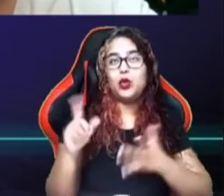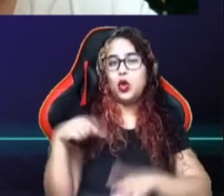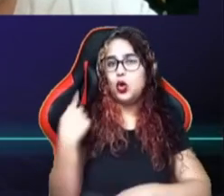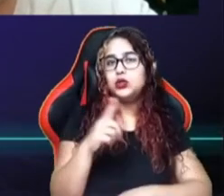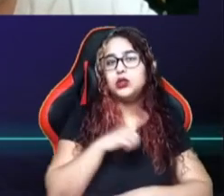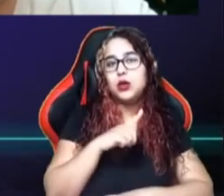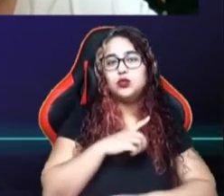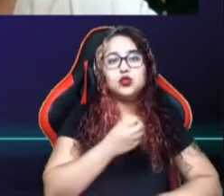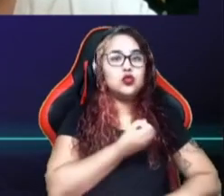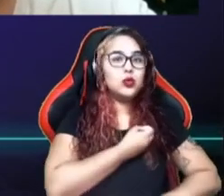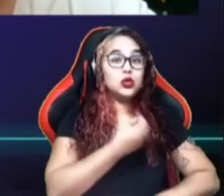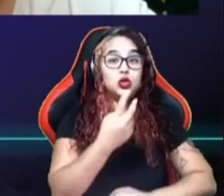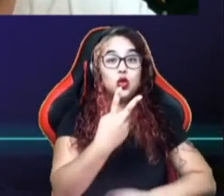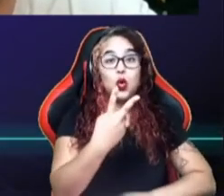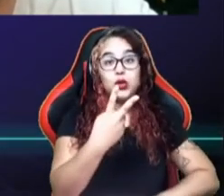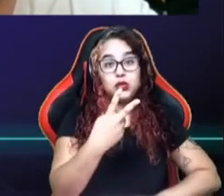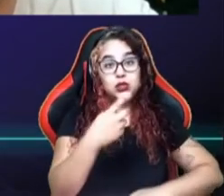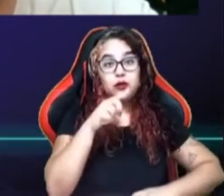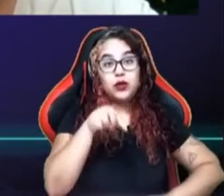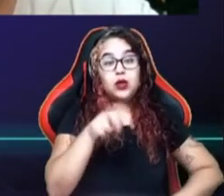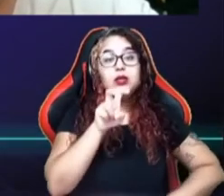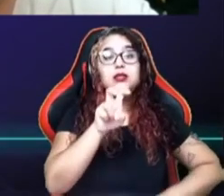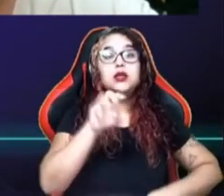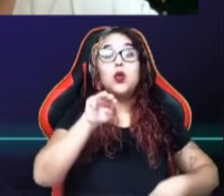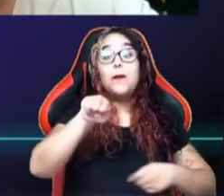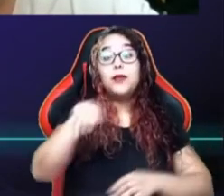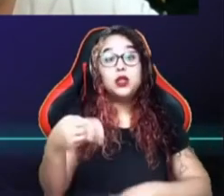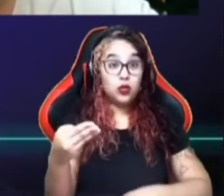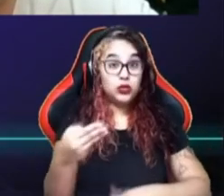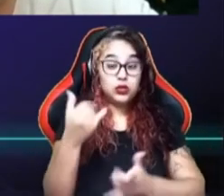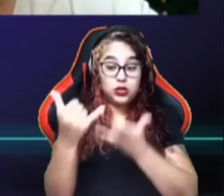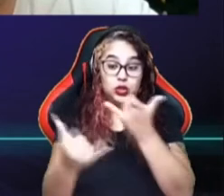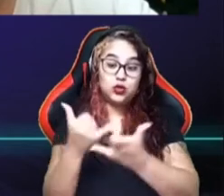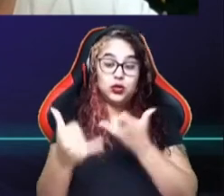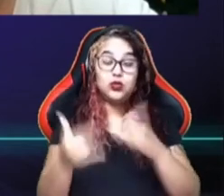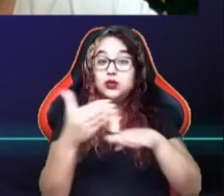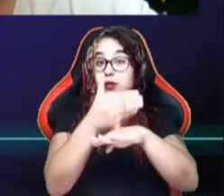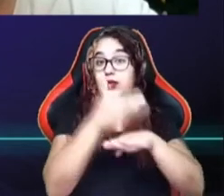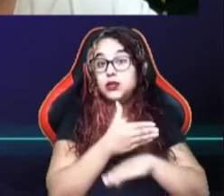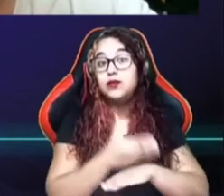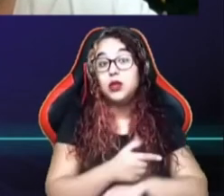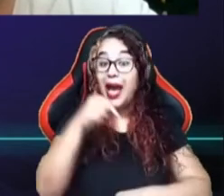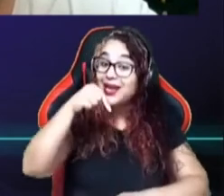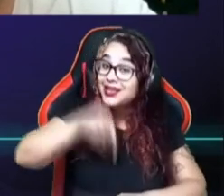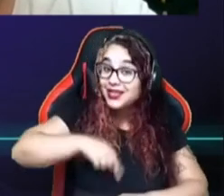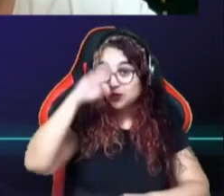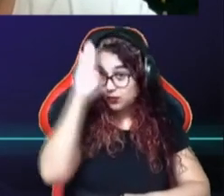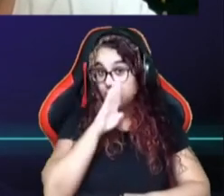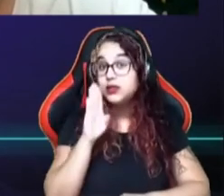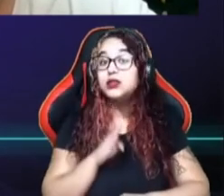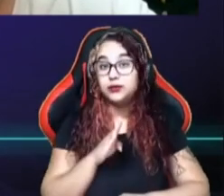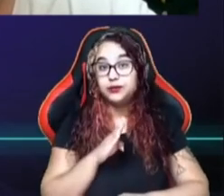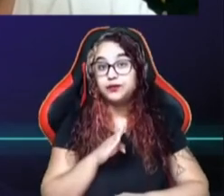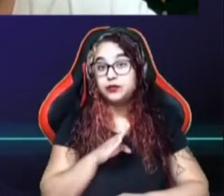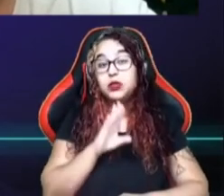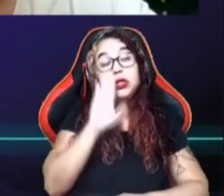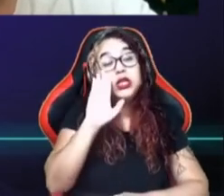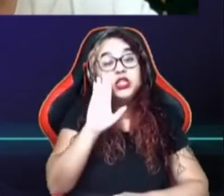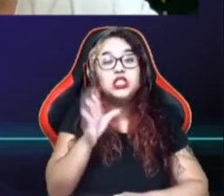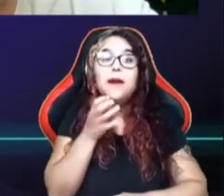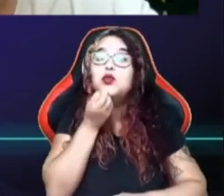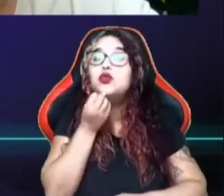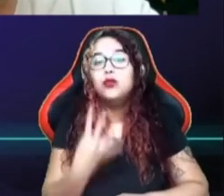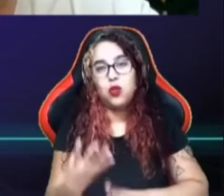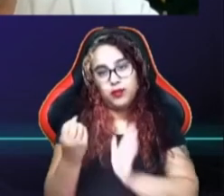já é grande aqui no Brasil. A gente fala, e sabe, isso, né, é por si só já é ótimo lá para as marcas. Mas eu posso falar, tá,